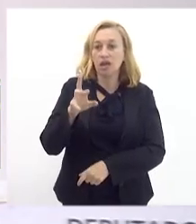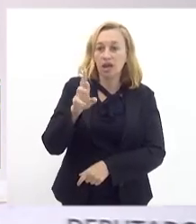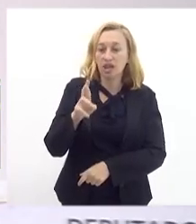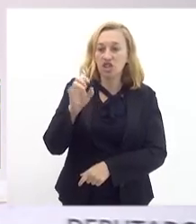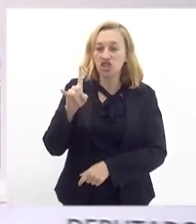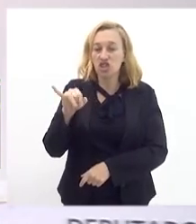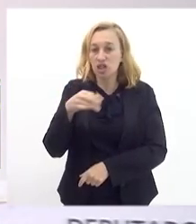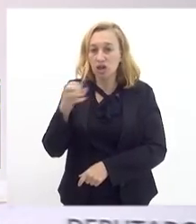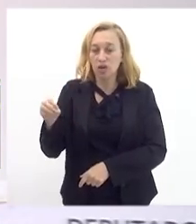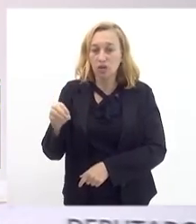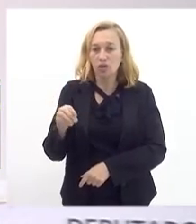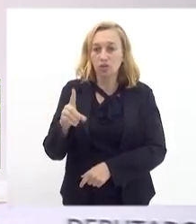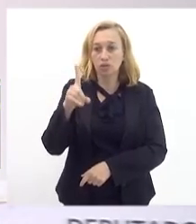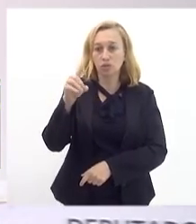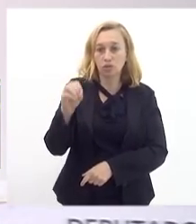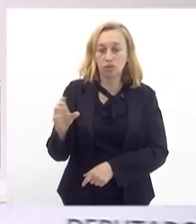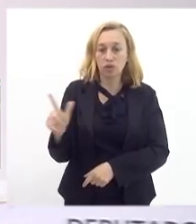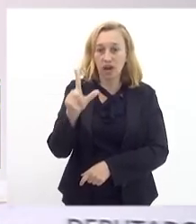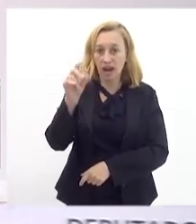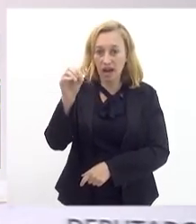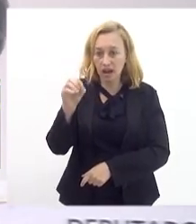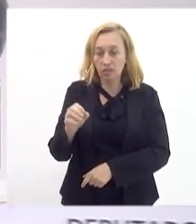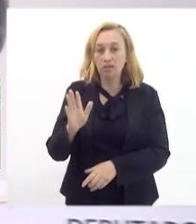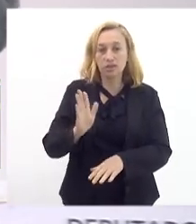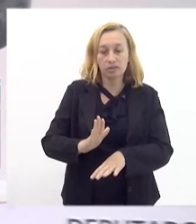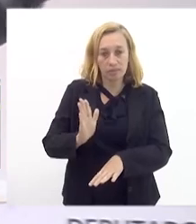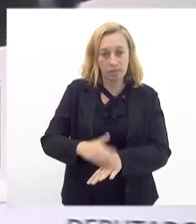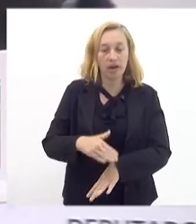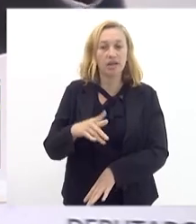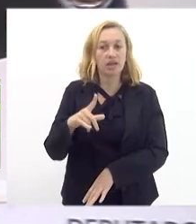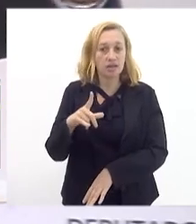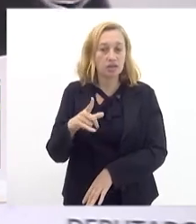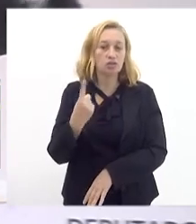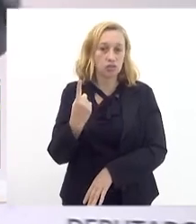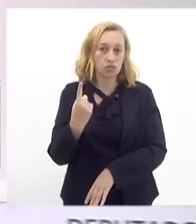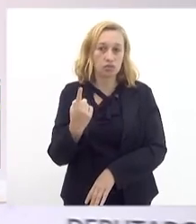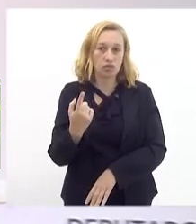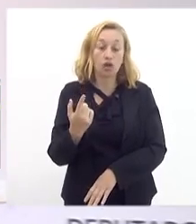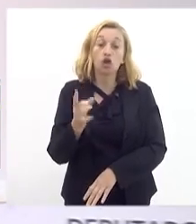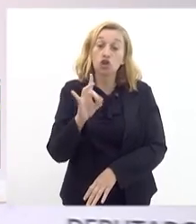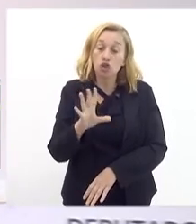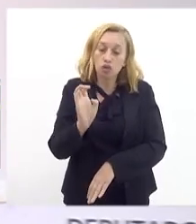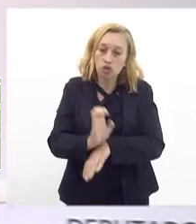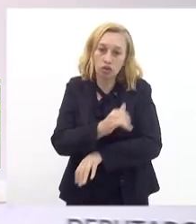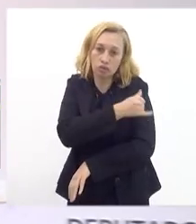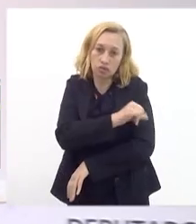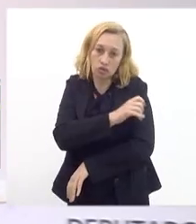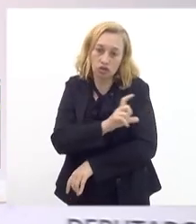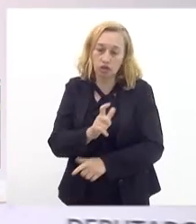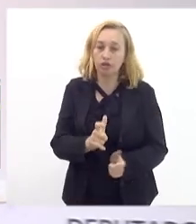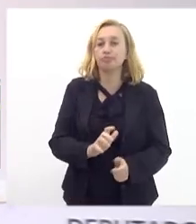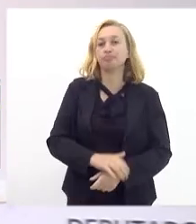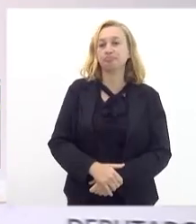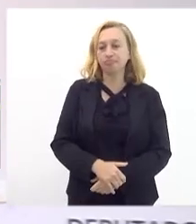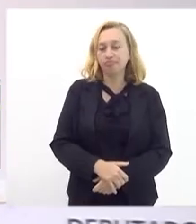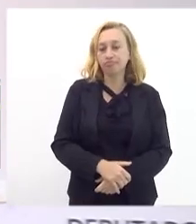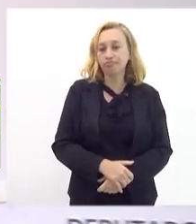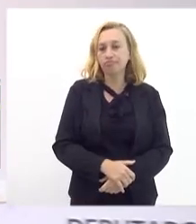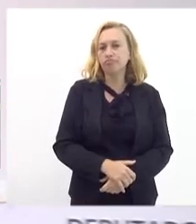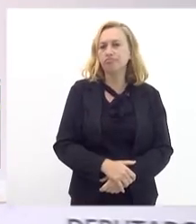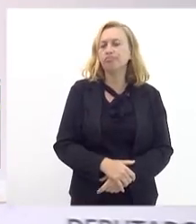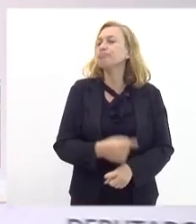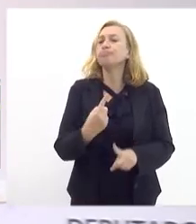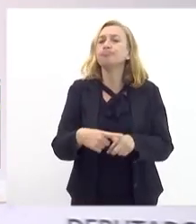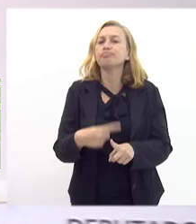só no estado do Rio de Janeiro não tô falando de outras unidades federativas o que